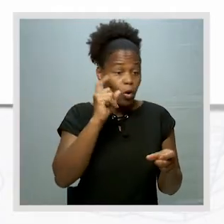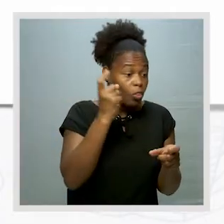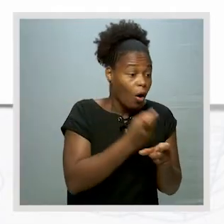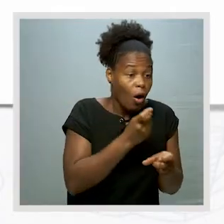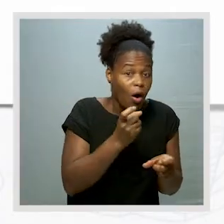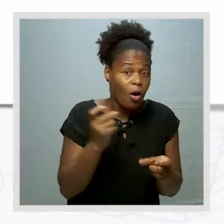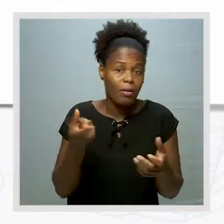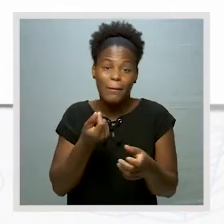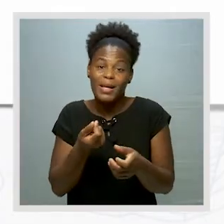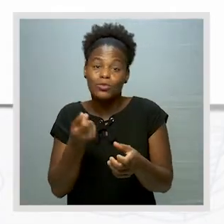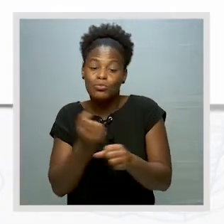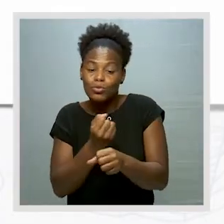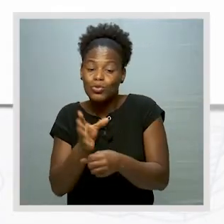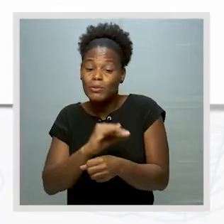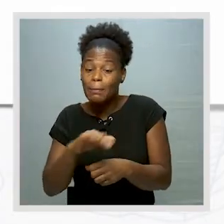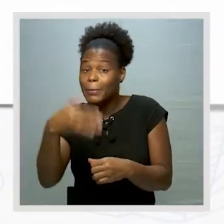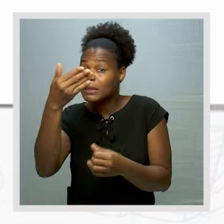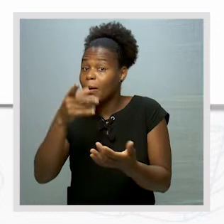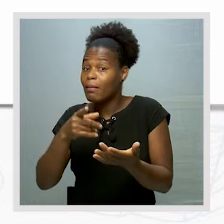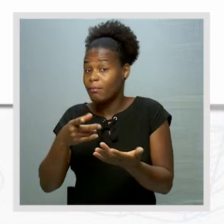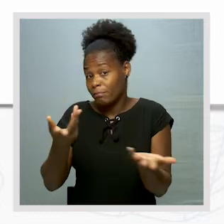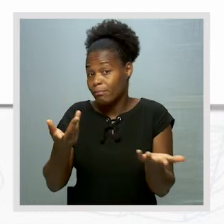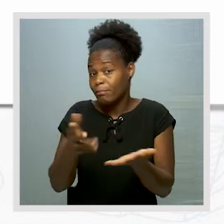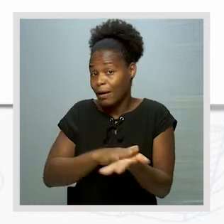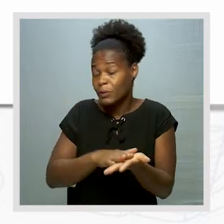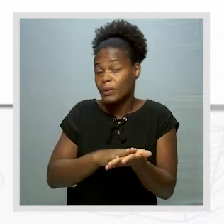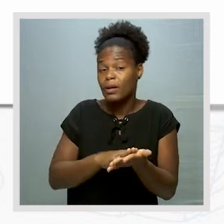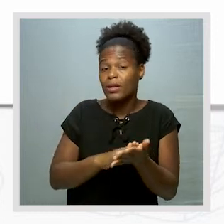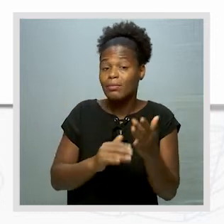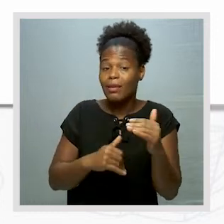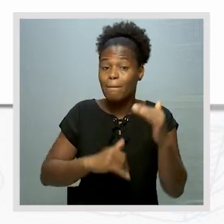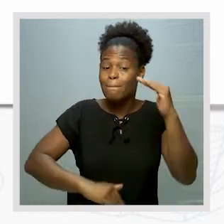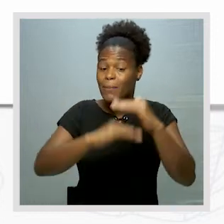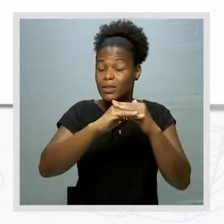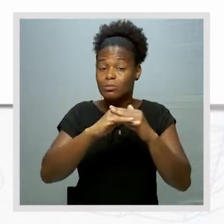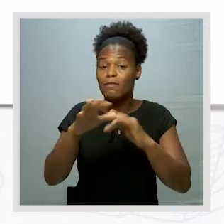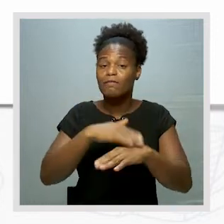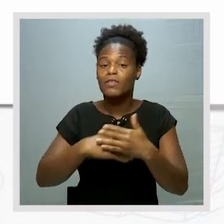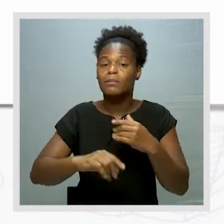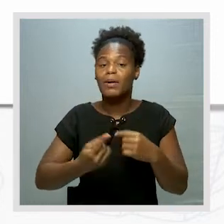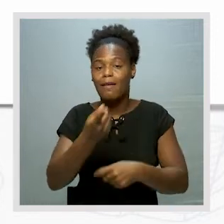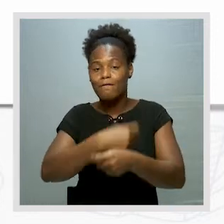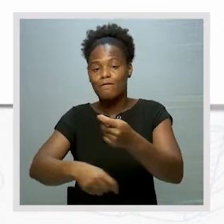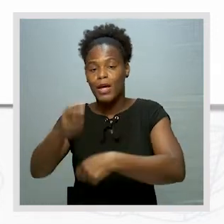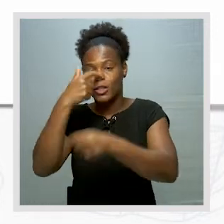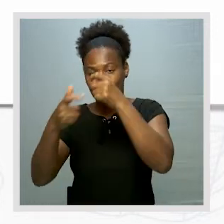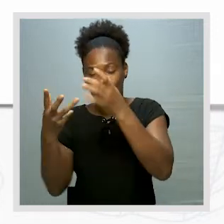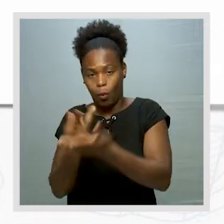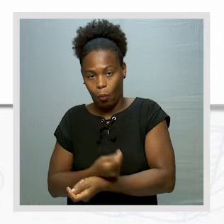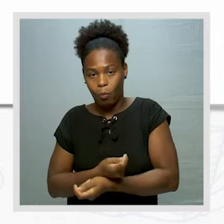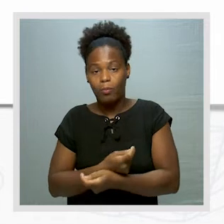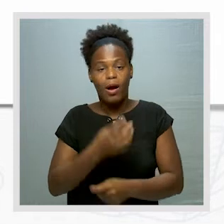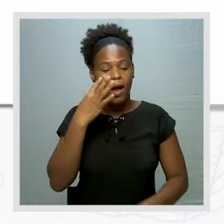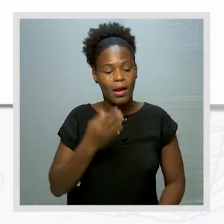controla o preço dos produtos essenciais, estabelecendo um máximo para a venda aos consumidores.